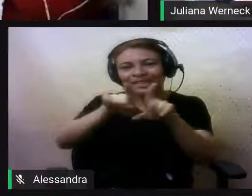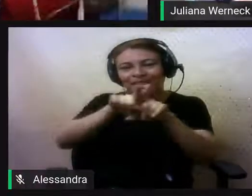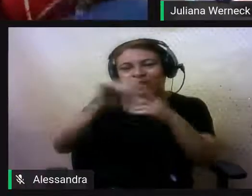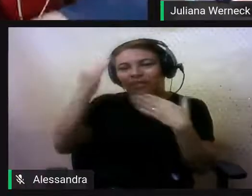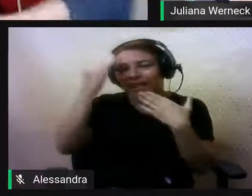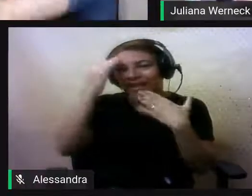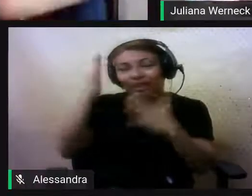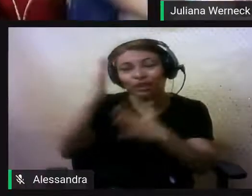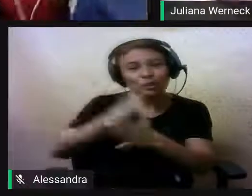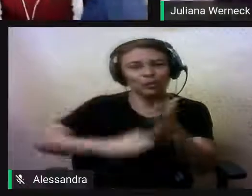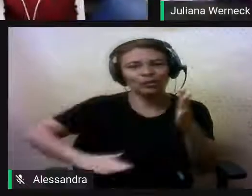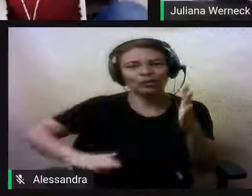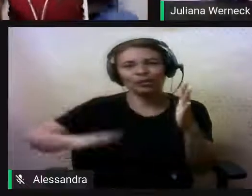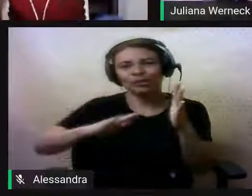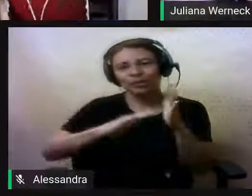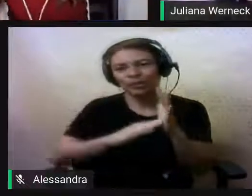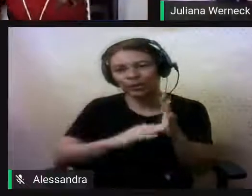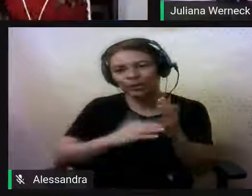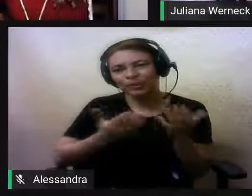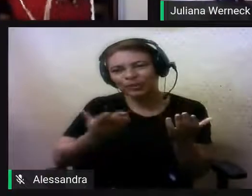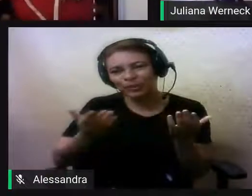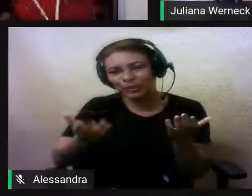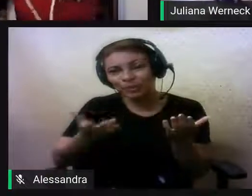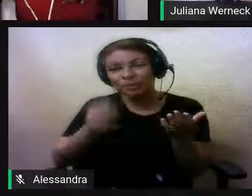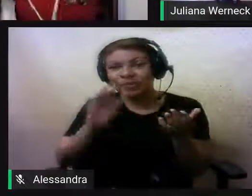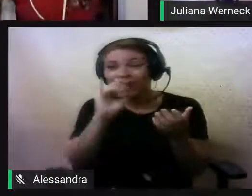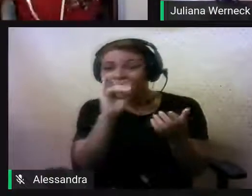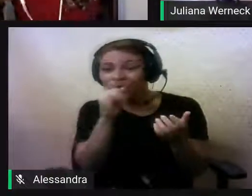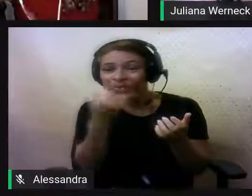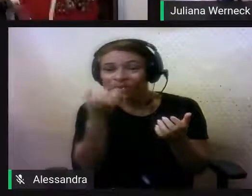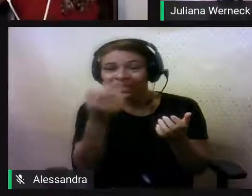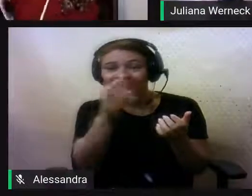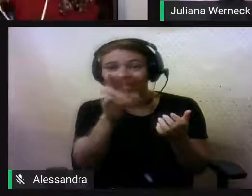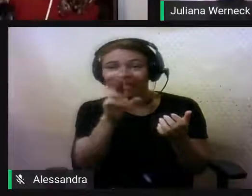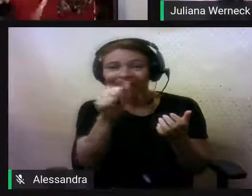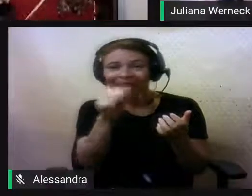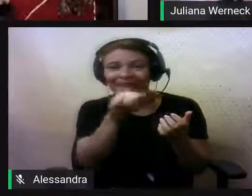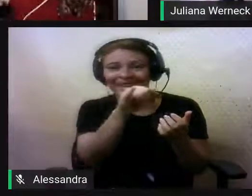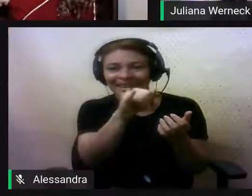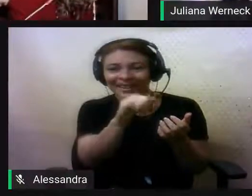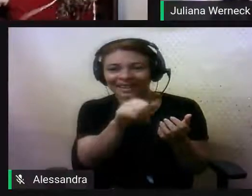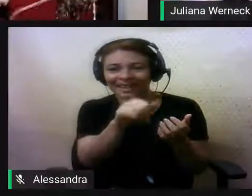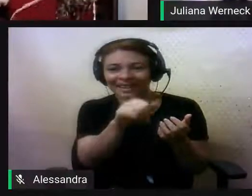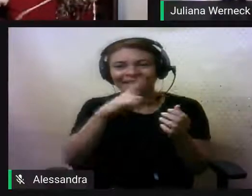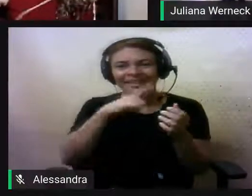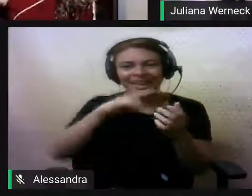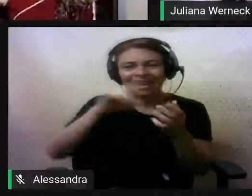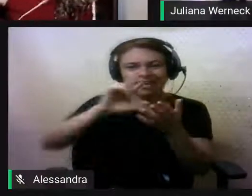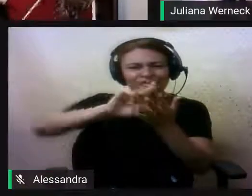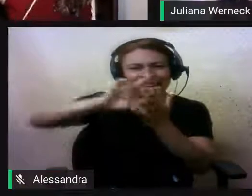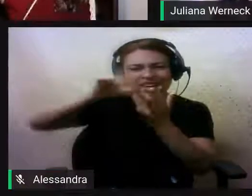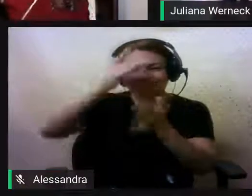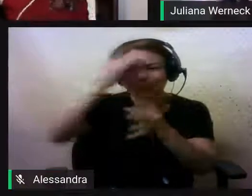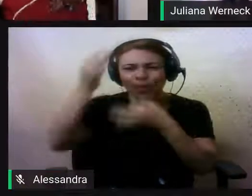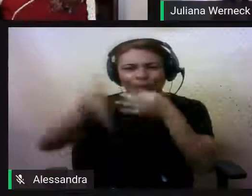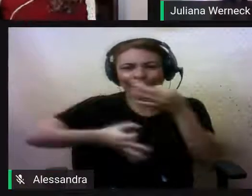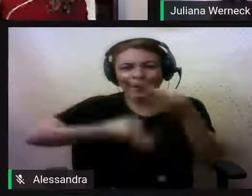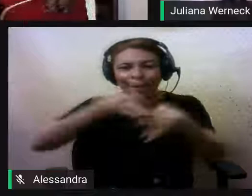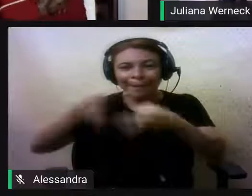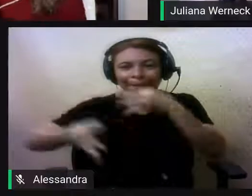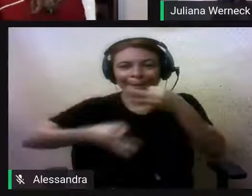Rai. Deixa eu aproveitar que a Rai está chegando. A gente tem aqui nos bastidores a Jamile, o Rodrigo,